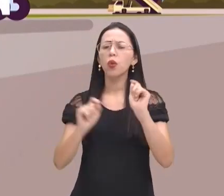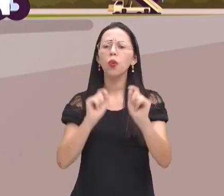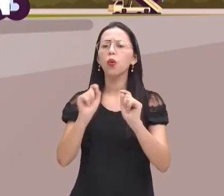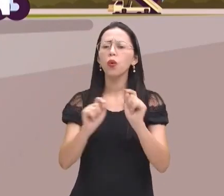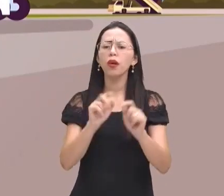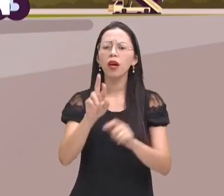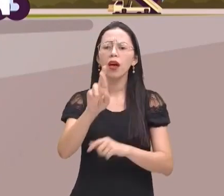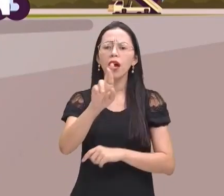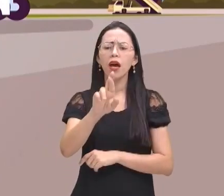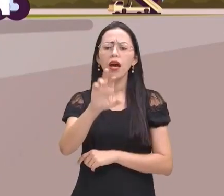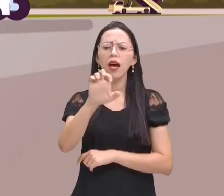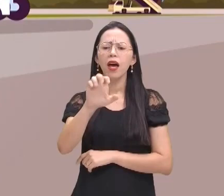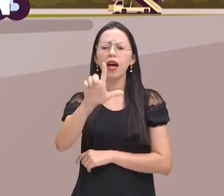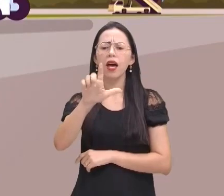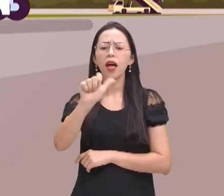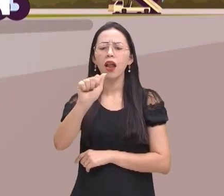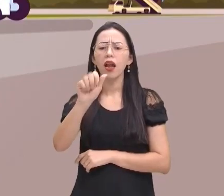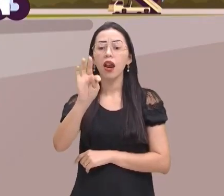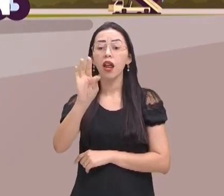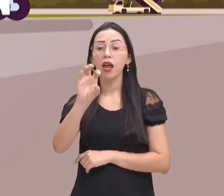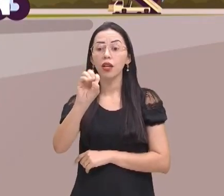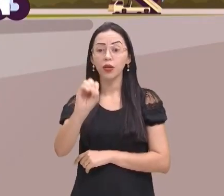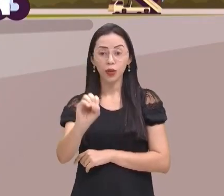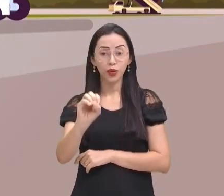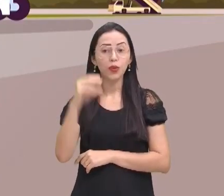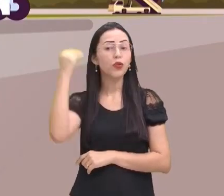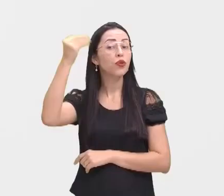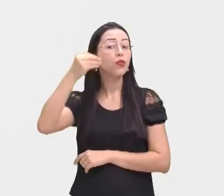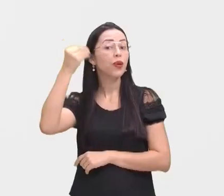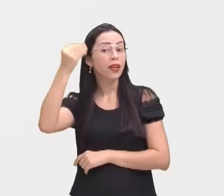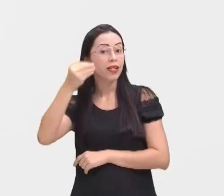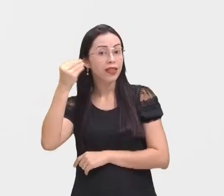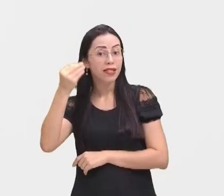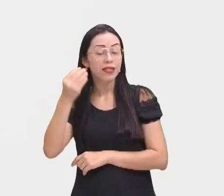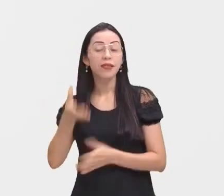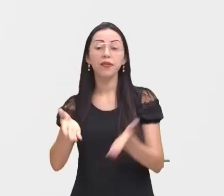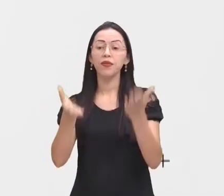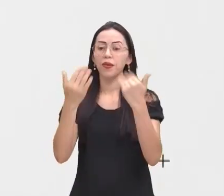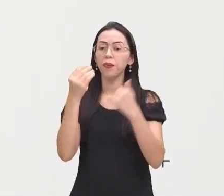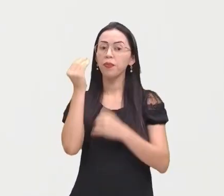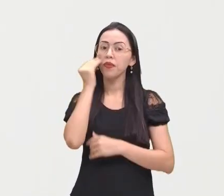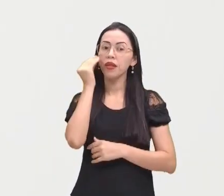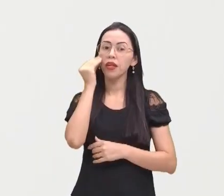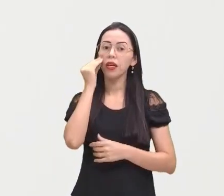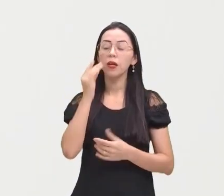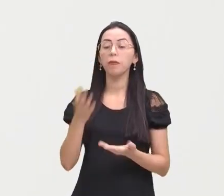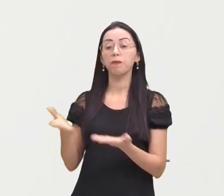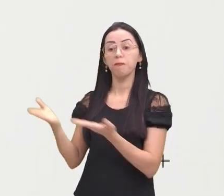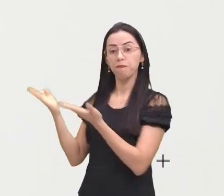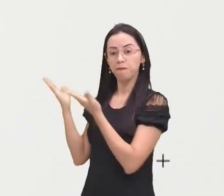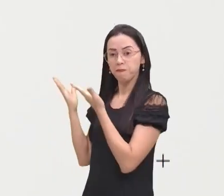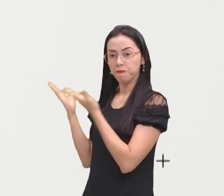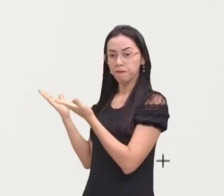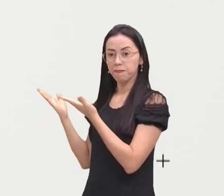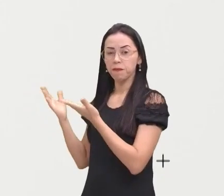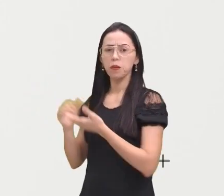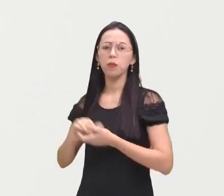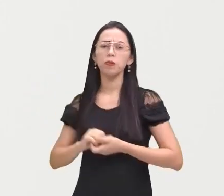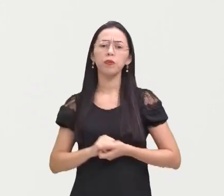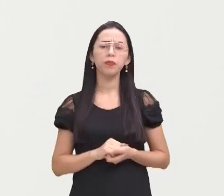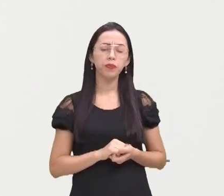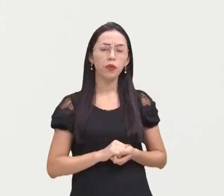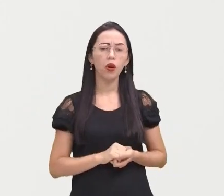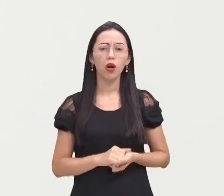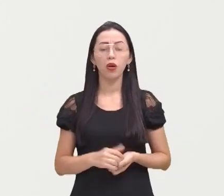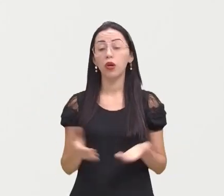este relato de experiência? Vamos lá juntinhos comigo lá no quadro, vamos lá? Crianças, o que nós